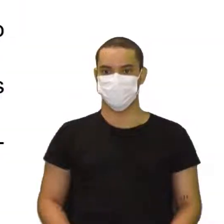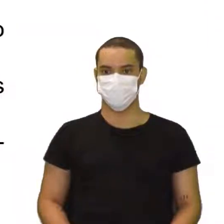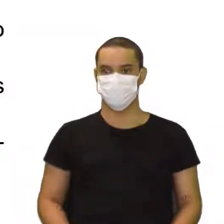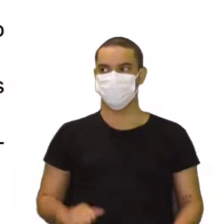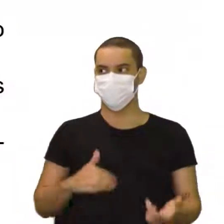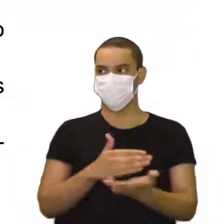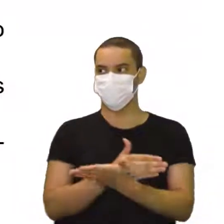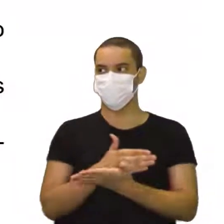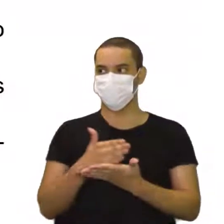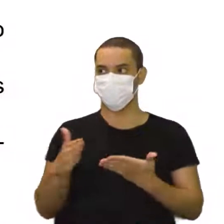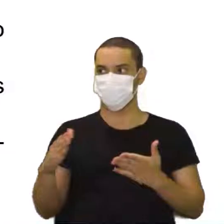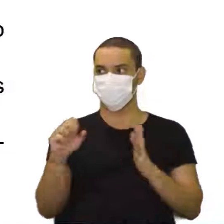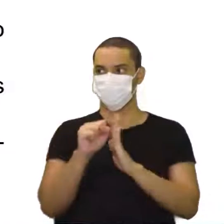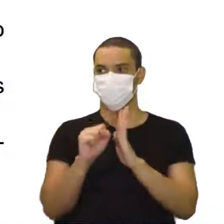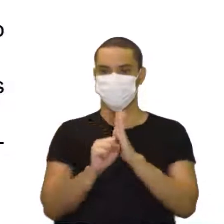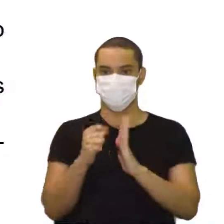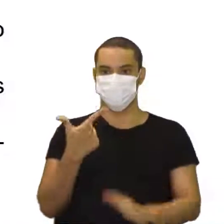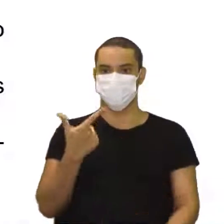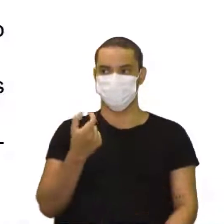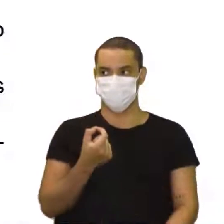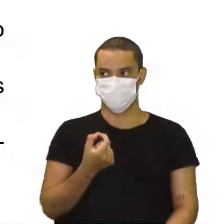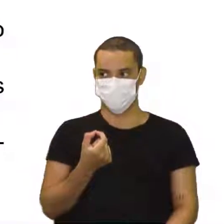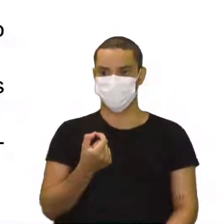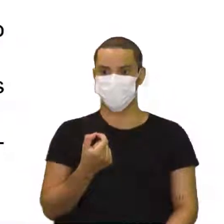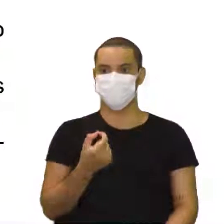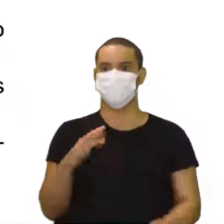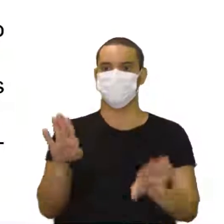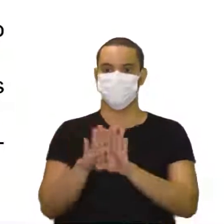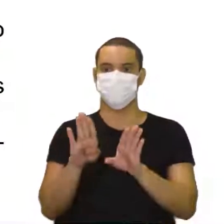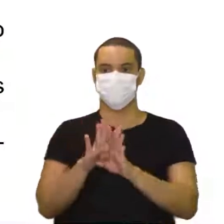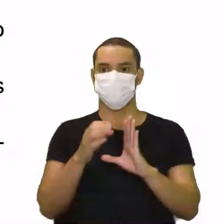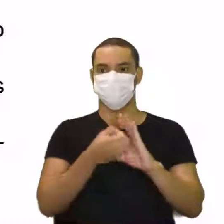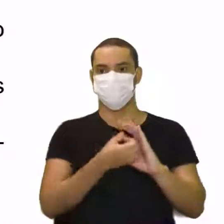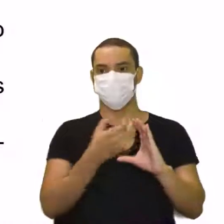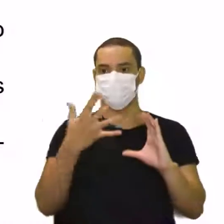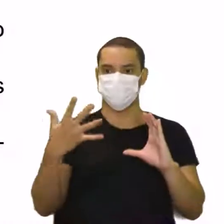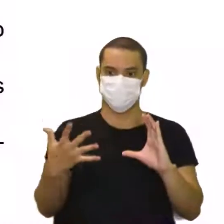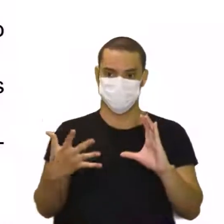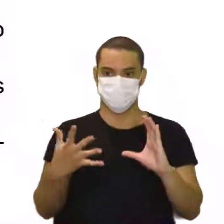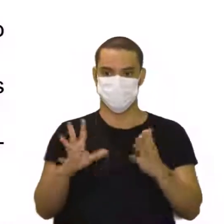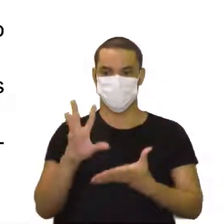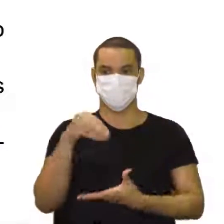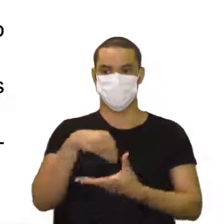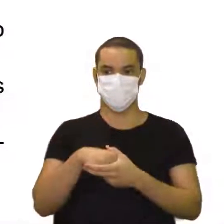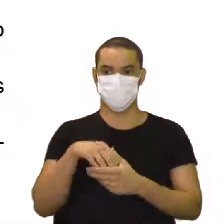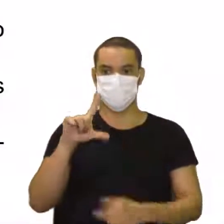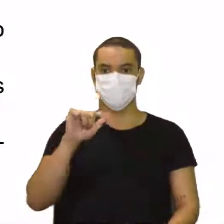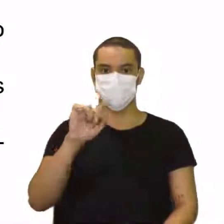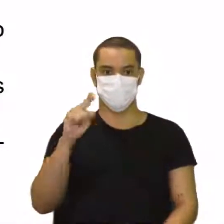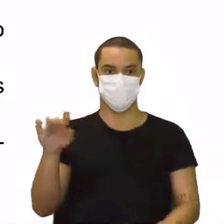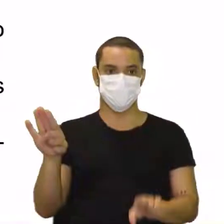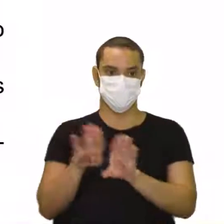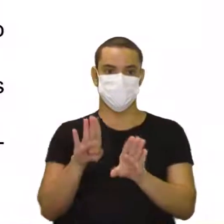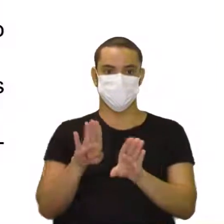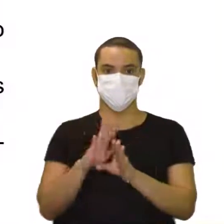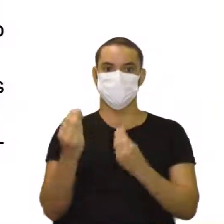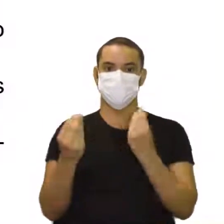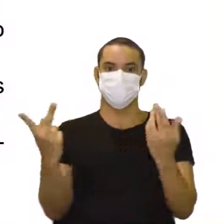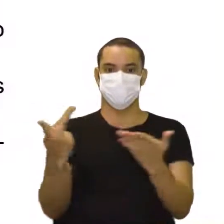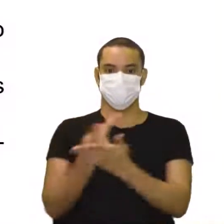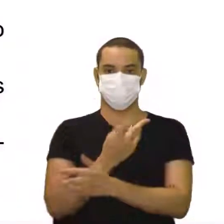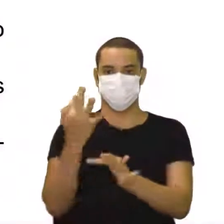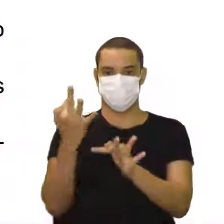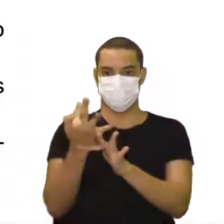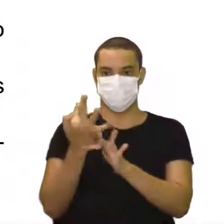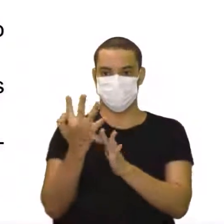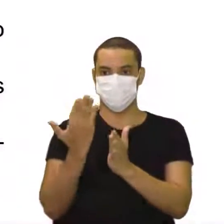no início do século XX, estabeleceu definitivamente caráter da luz e o fenômeno físico por ele